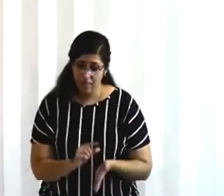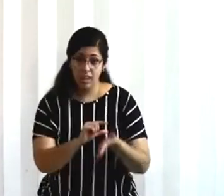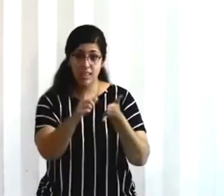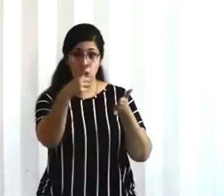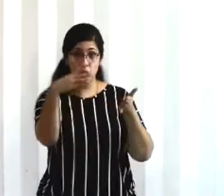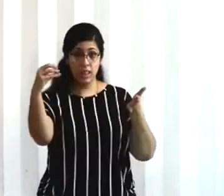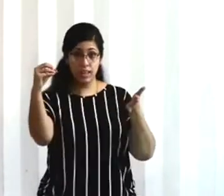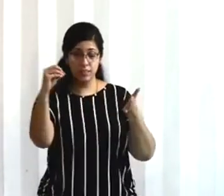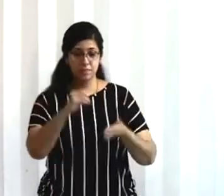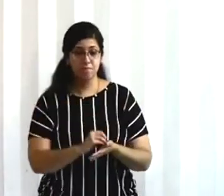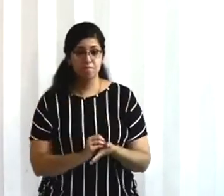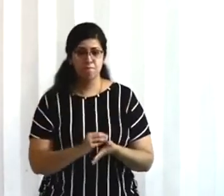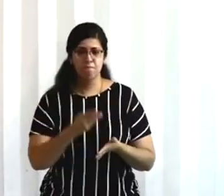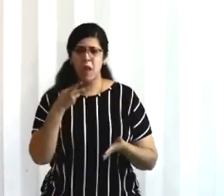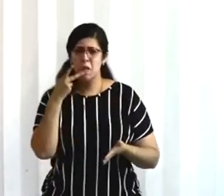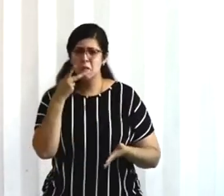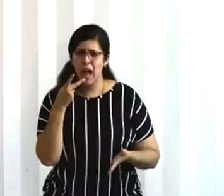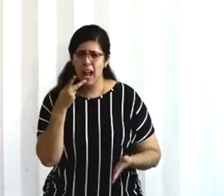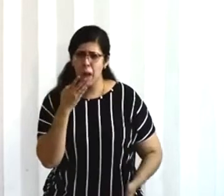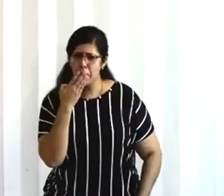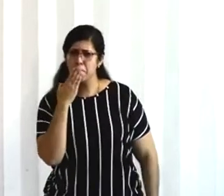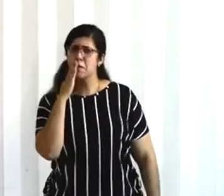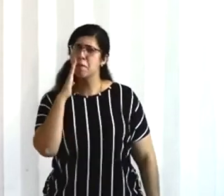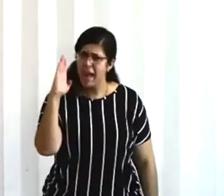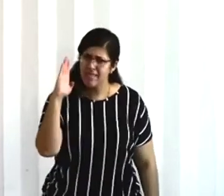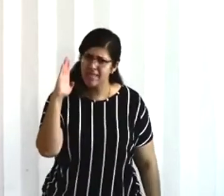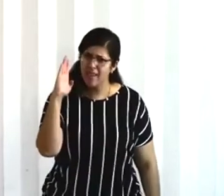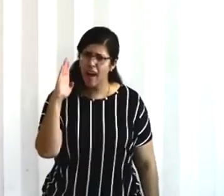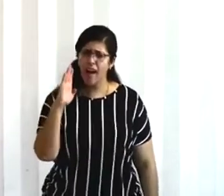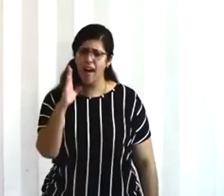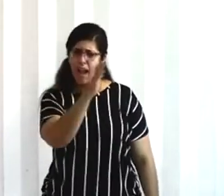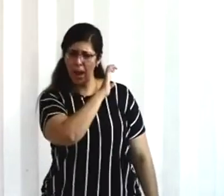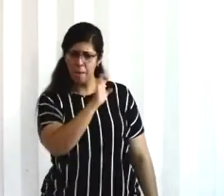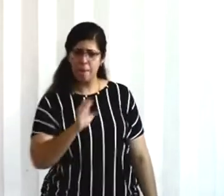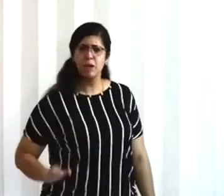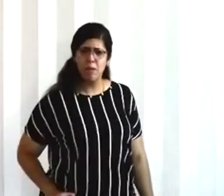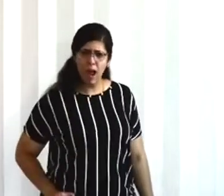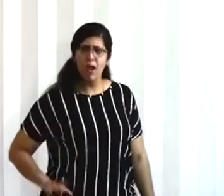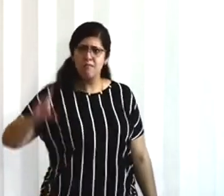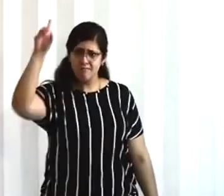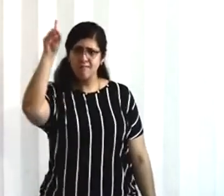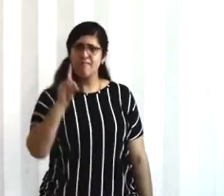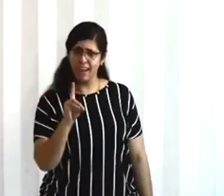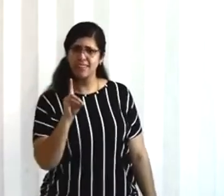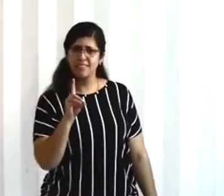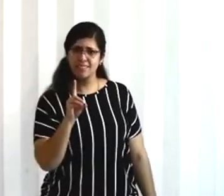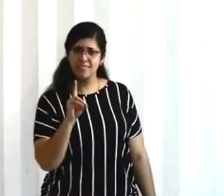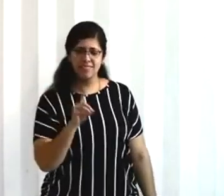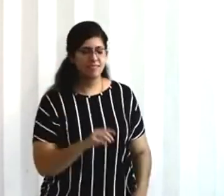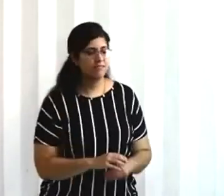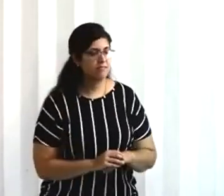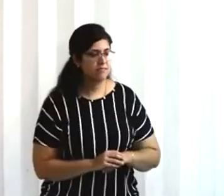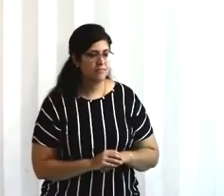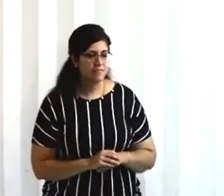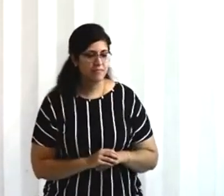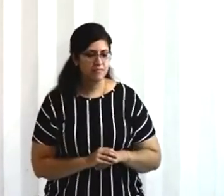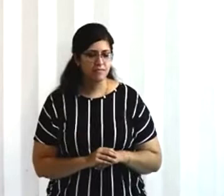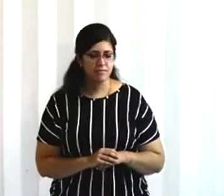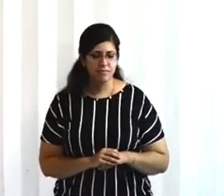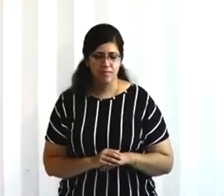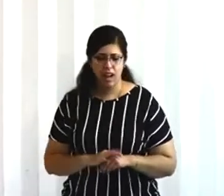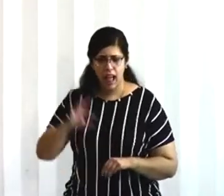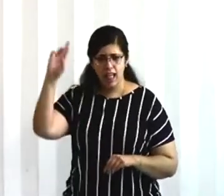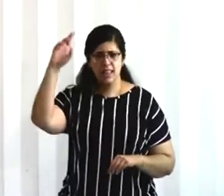promessa a respeito do Emanuel. Deus vai chegar para Acaz e vai dizer: pede